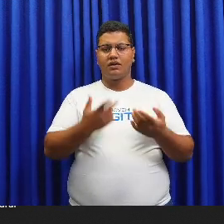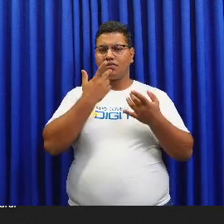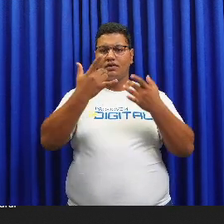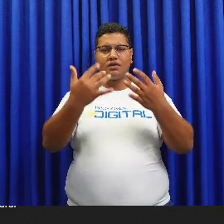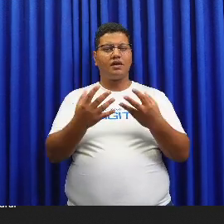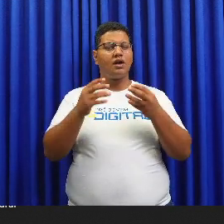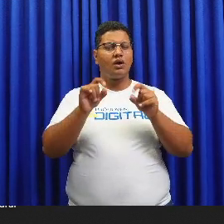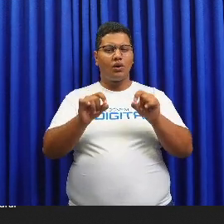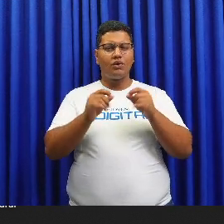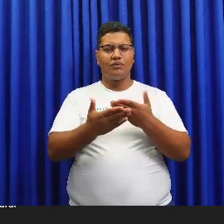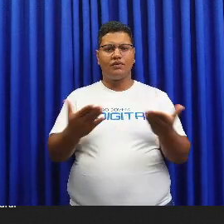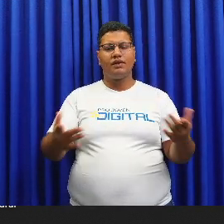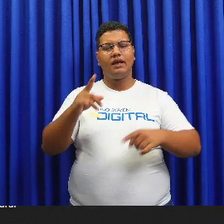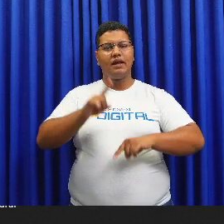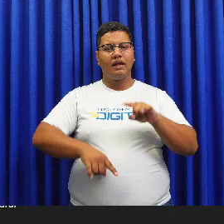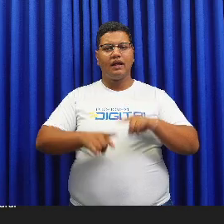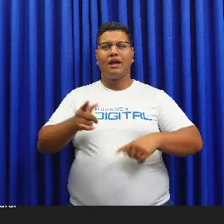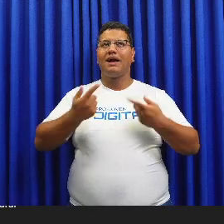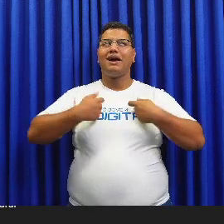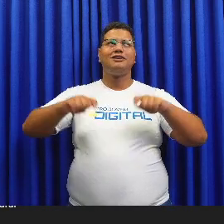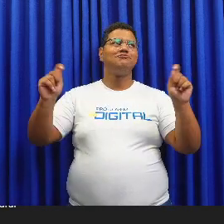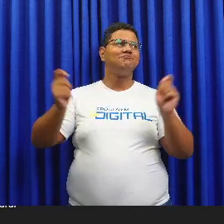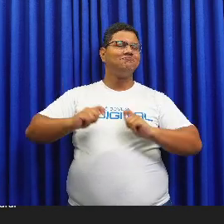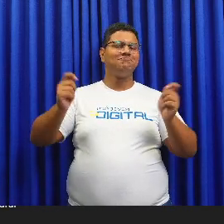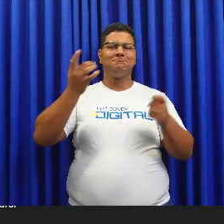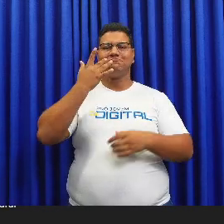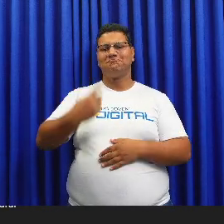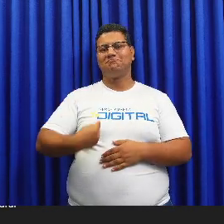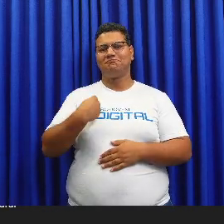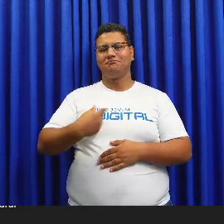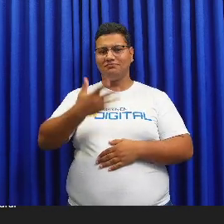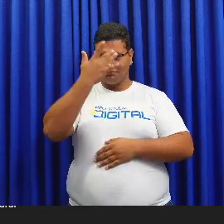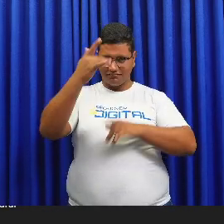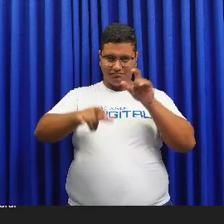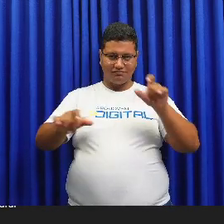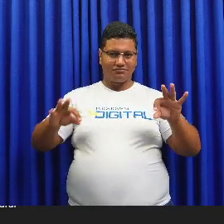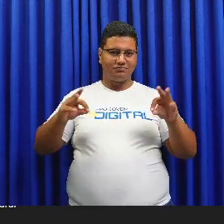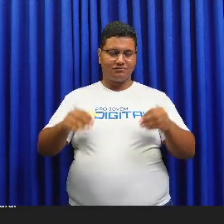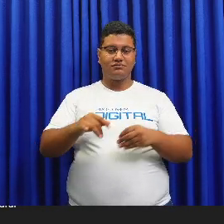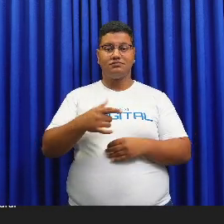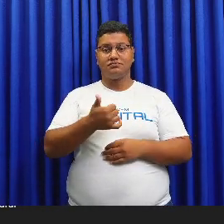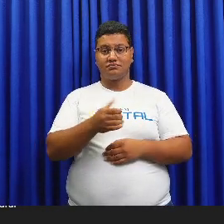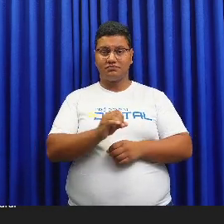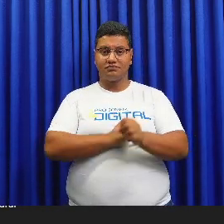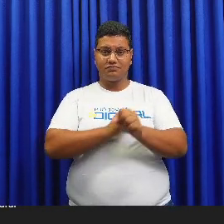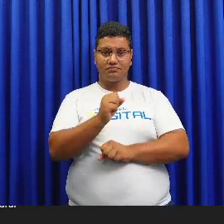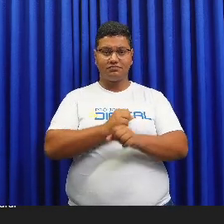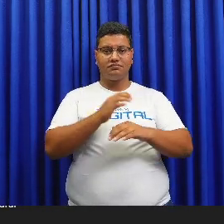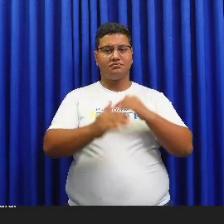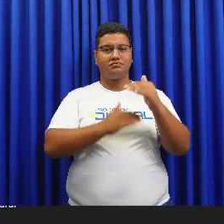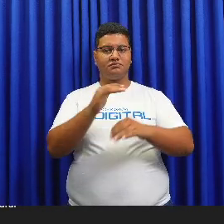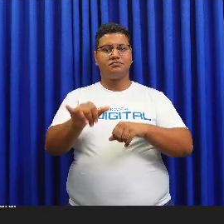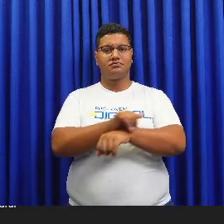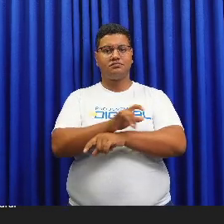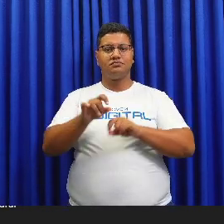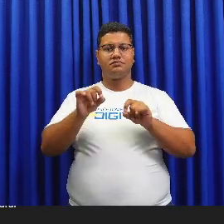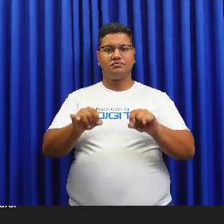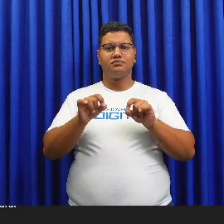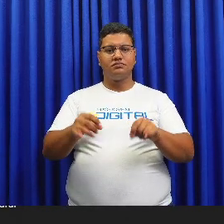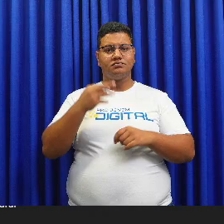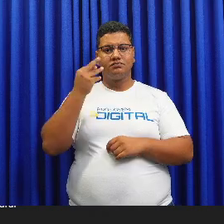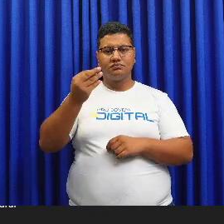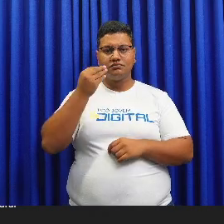Adoro criar produtos incríveis que facilitem a vida das pessoas. Há mais de 10 anos, desenvolvo a estratégia de